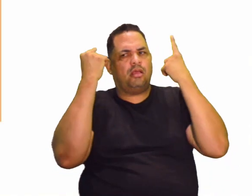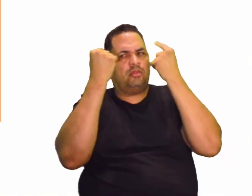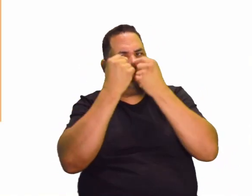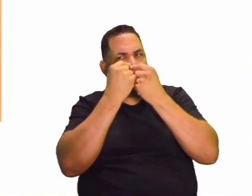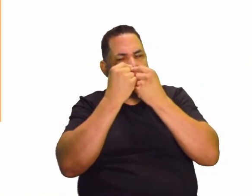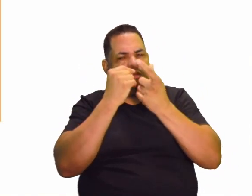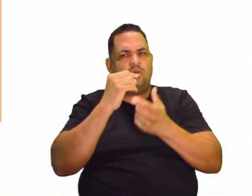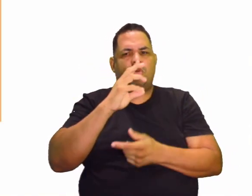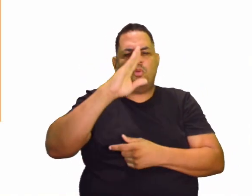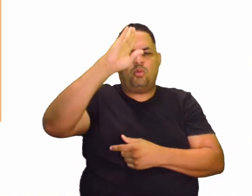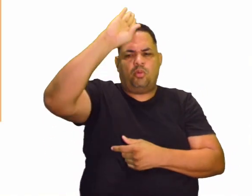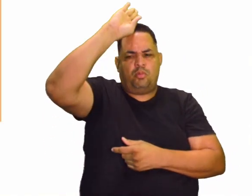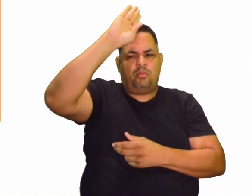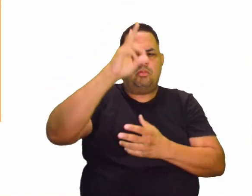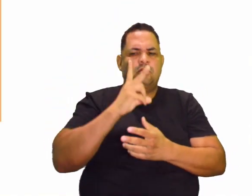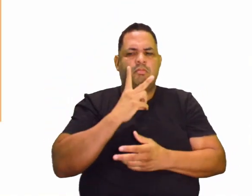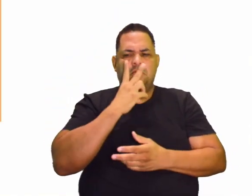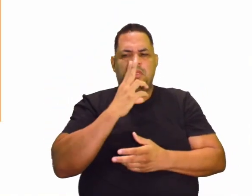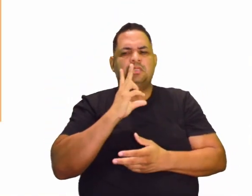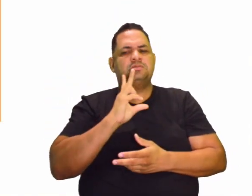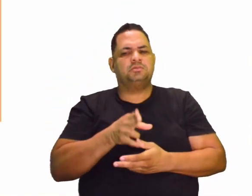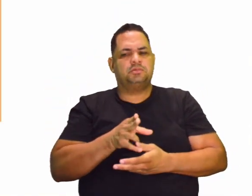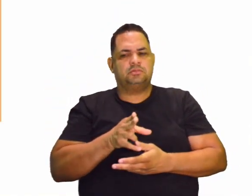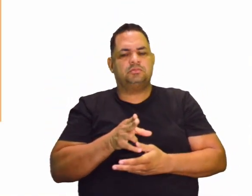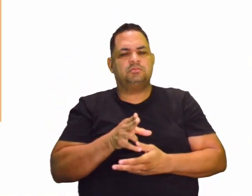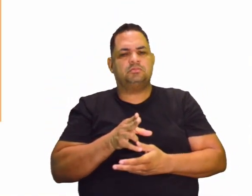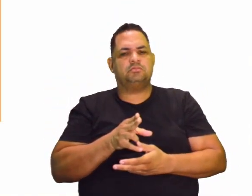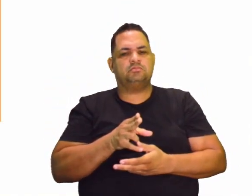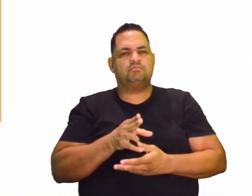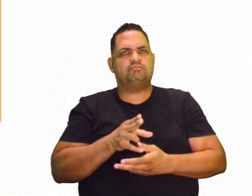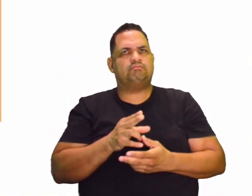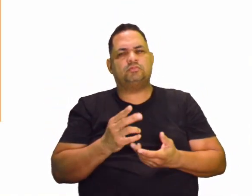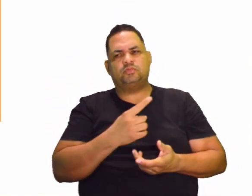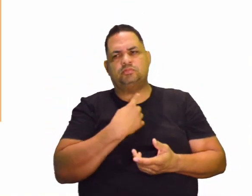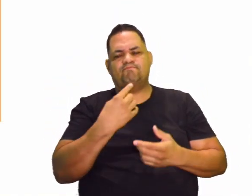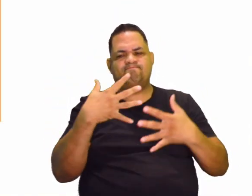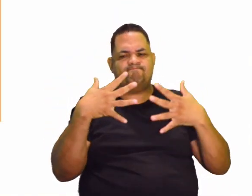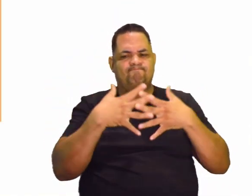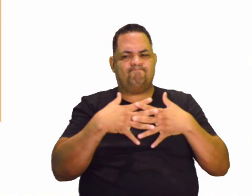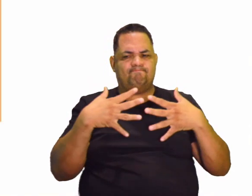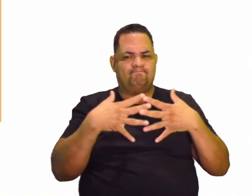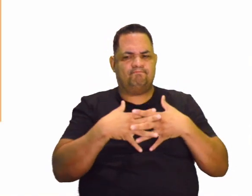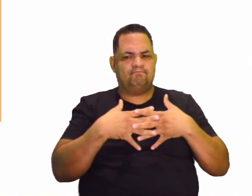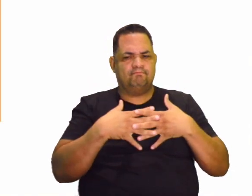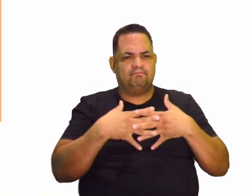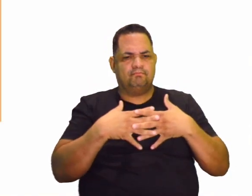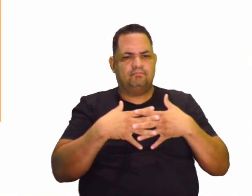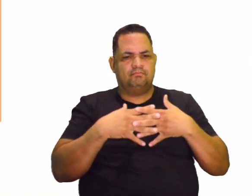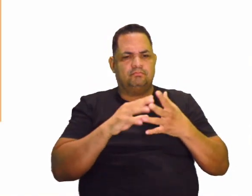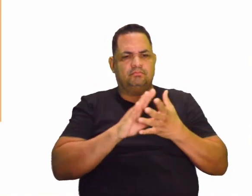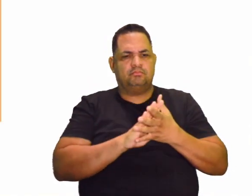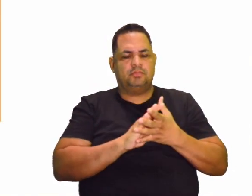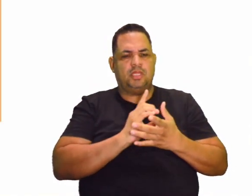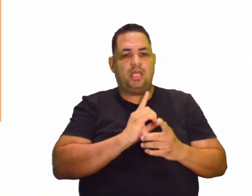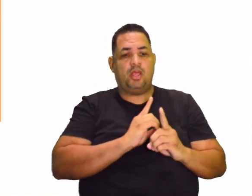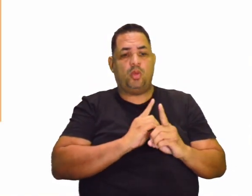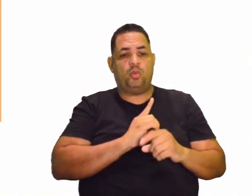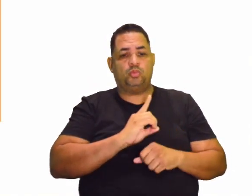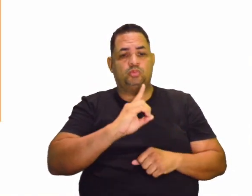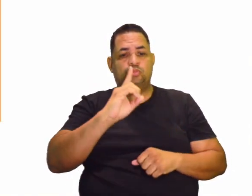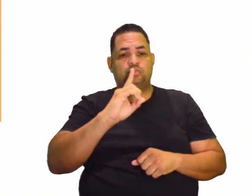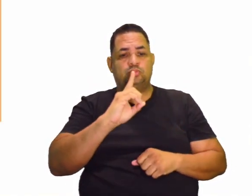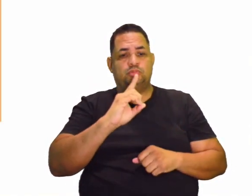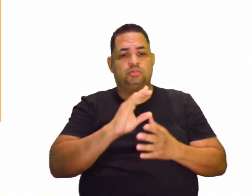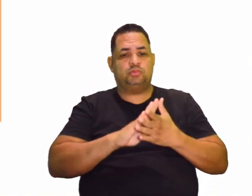romana, parece que são os mesmos deuses, né? A gente confunde às vezes. Então, os deuses romanos, eles tinham características dos